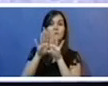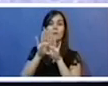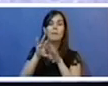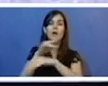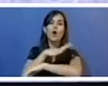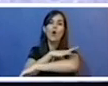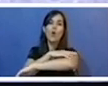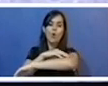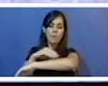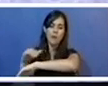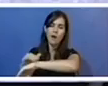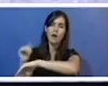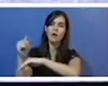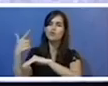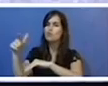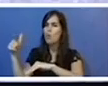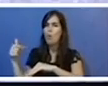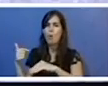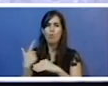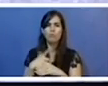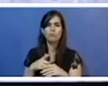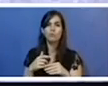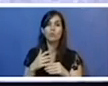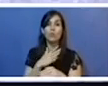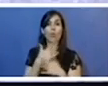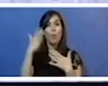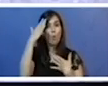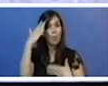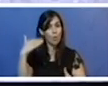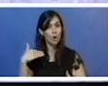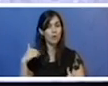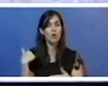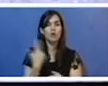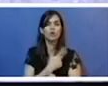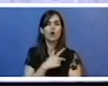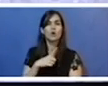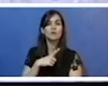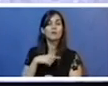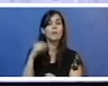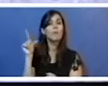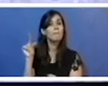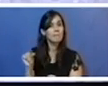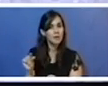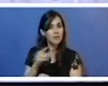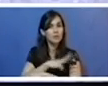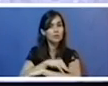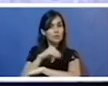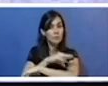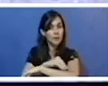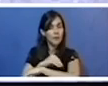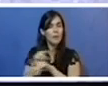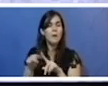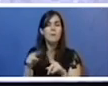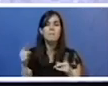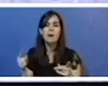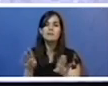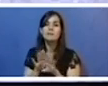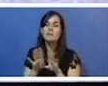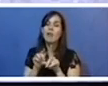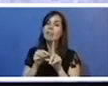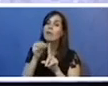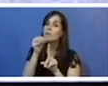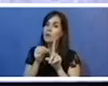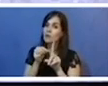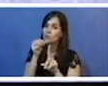Aqui o braço de uma pessoa. Apesar de nós termos menos pelo, o nosso pelo também tem a função de controlar, de segurar a temperatura